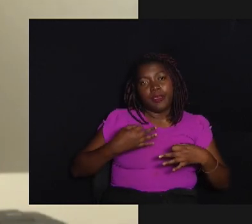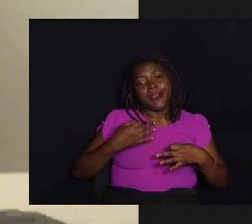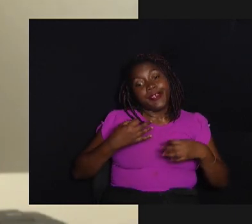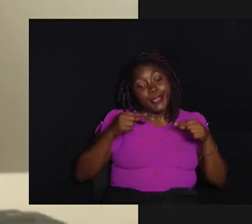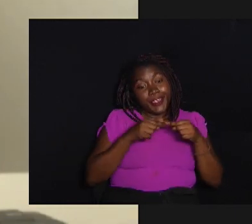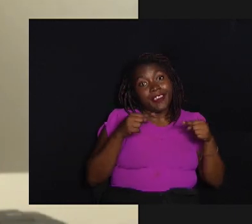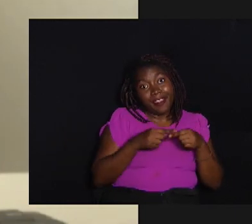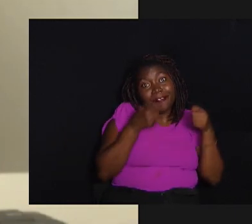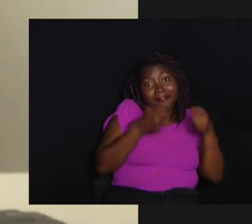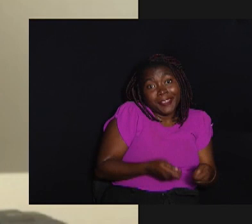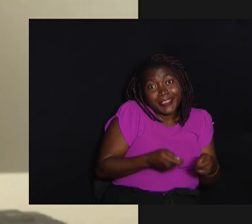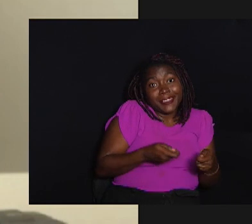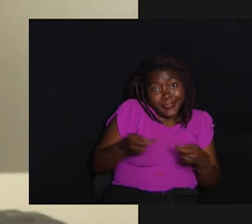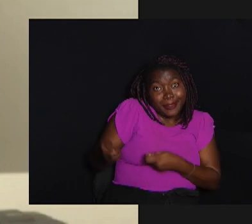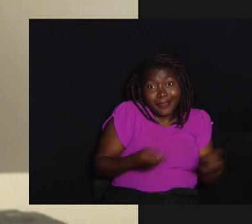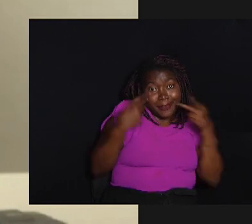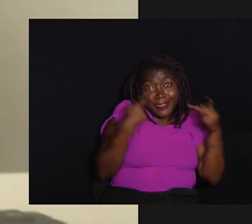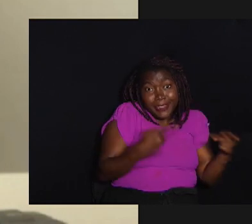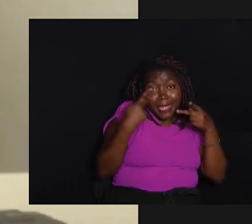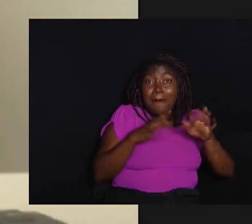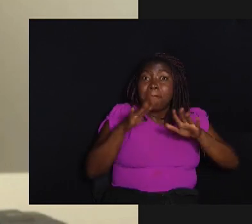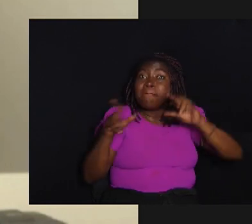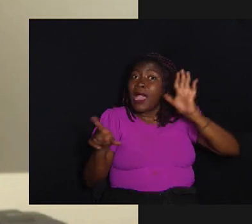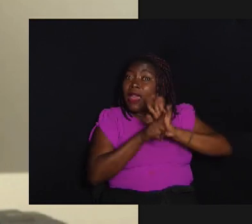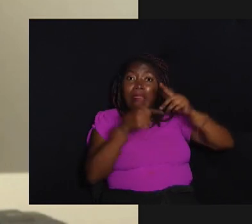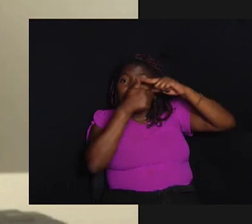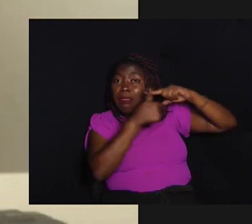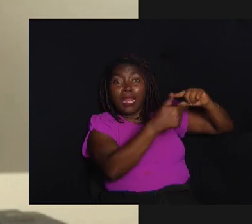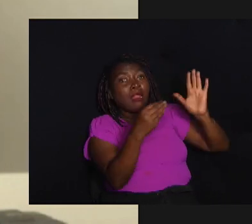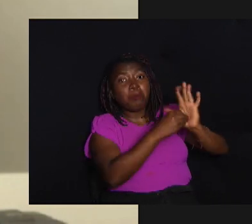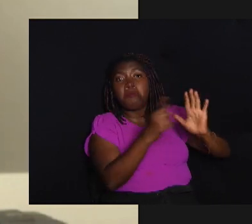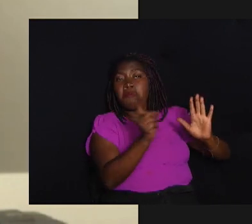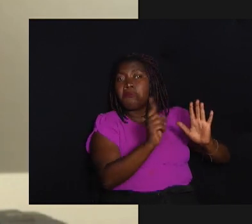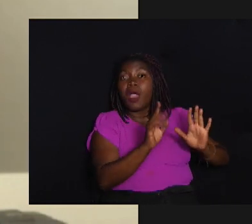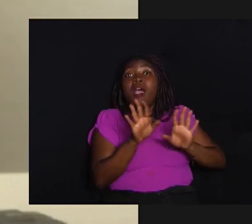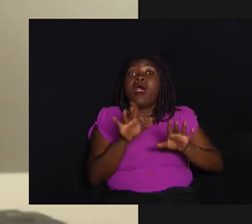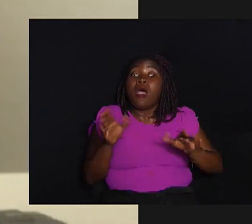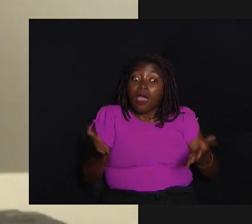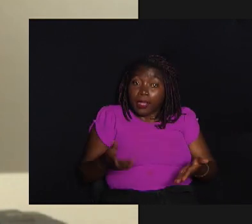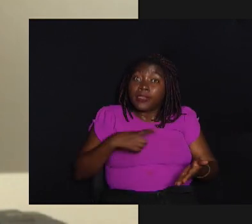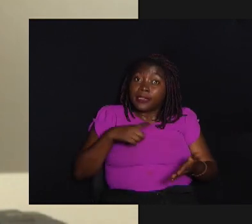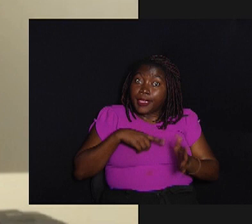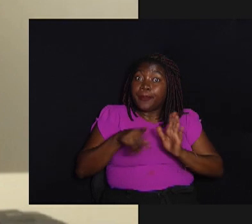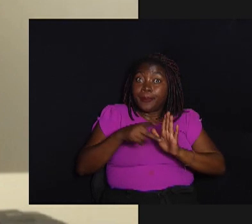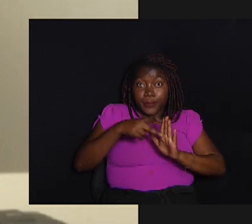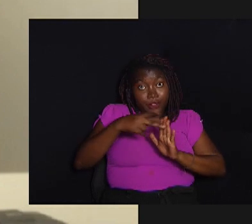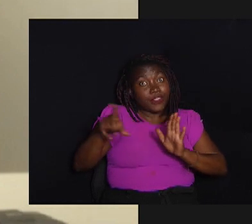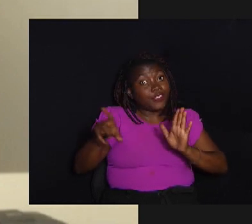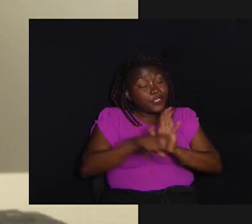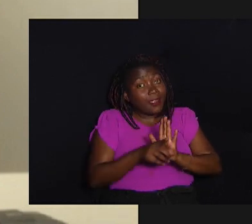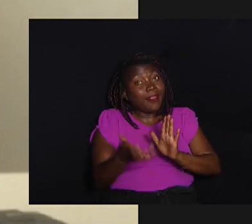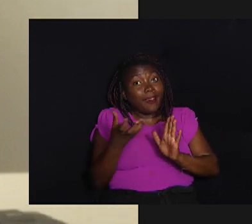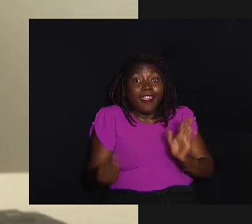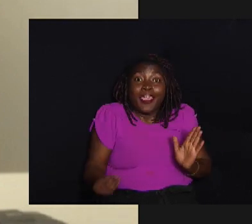mas a lei da alienação não traz. Existe também um projeto de lei, que hoje também está em tramitação, para incluir o pedido